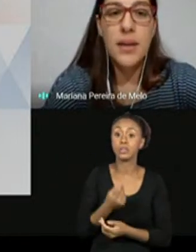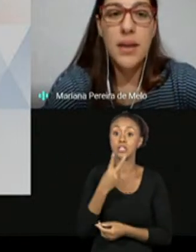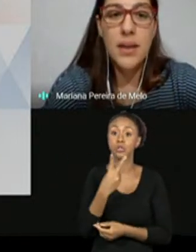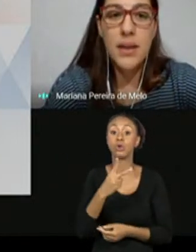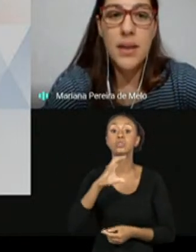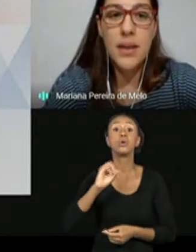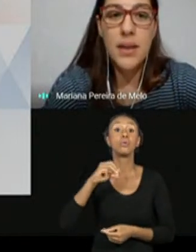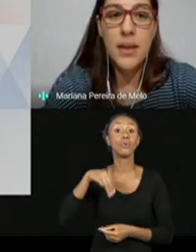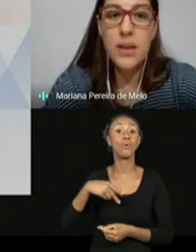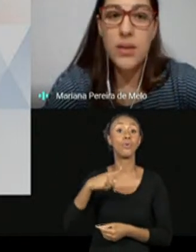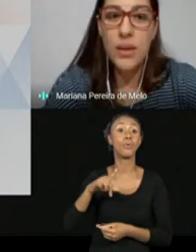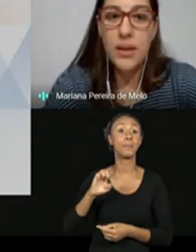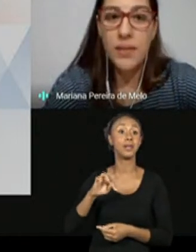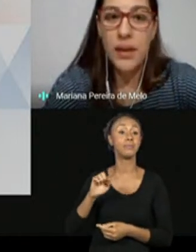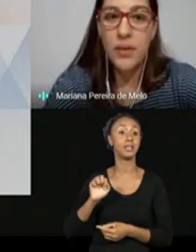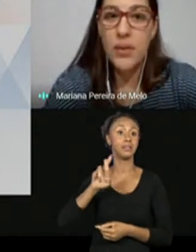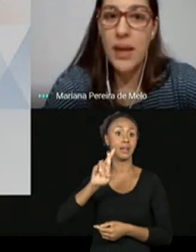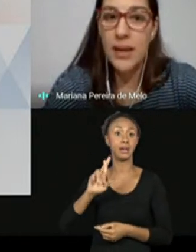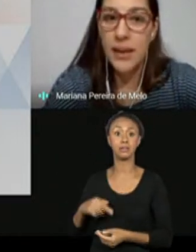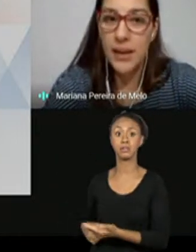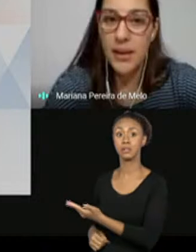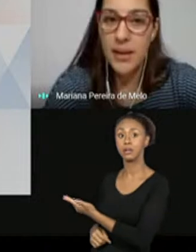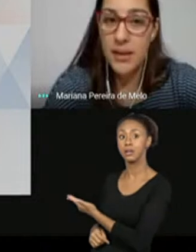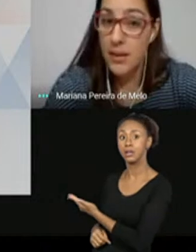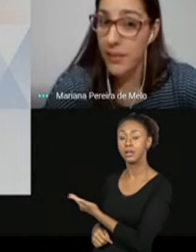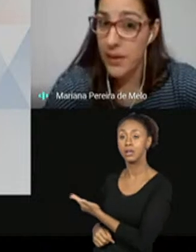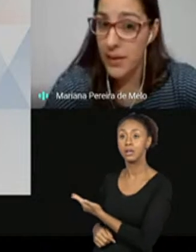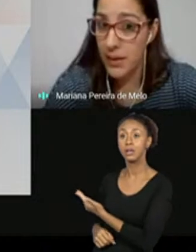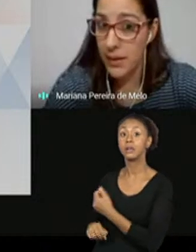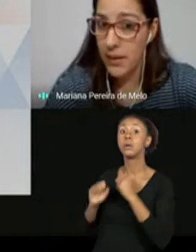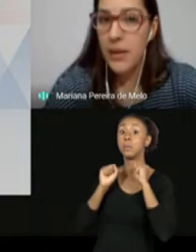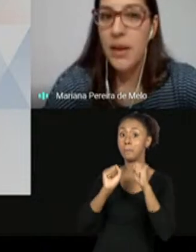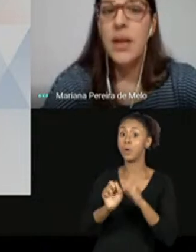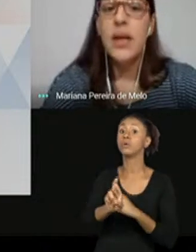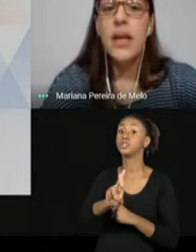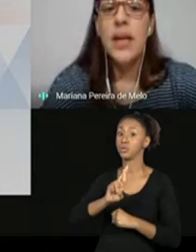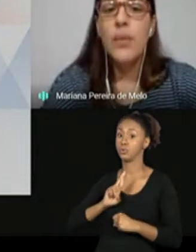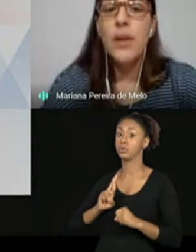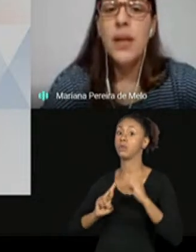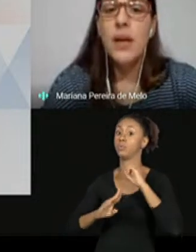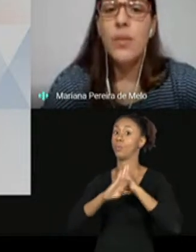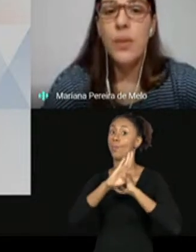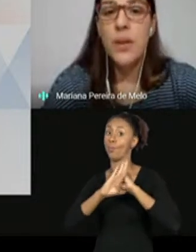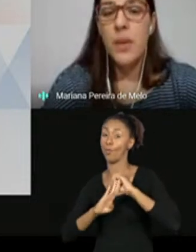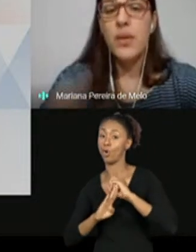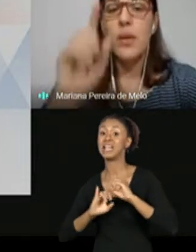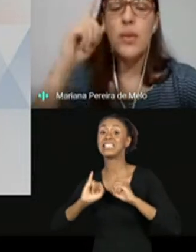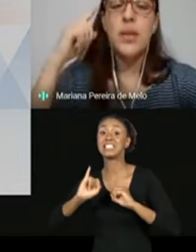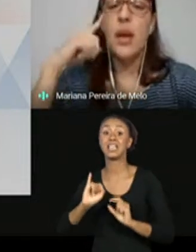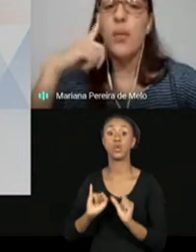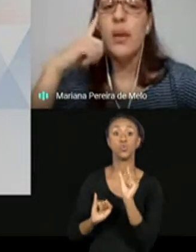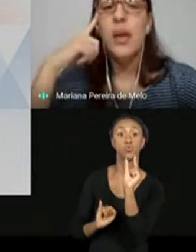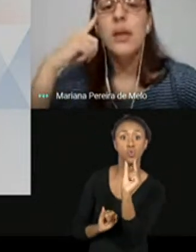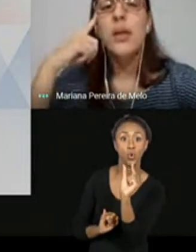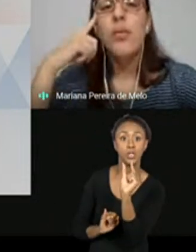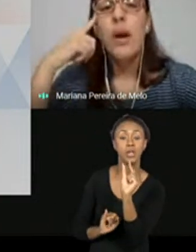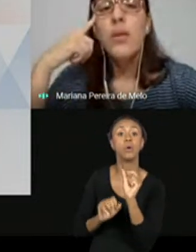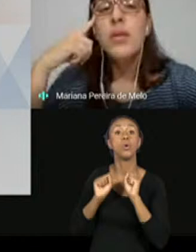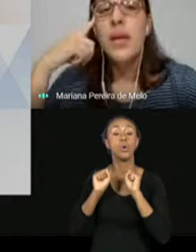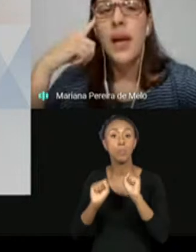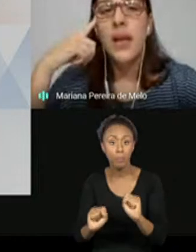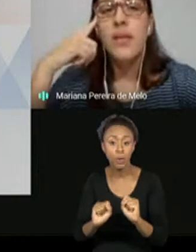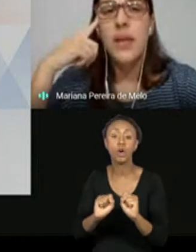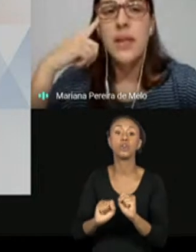A intersecção desses dois eventos, ela tem que ser vazia. E a união, o espaço amostral. Então,